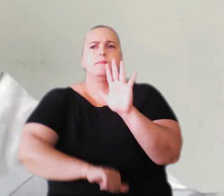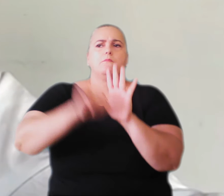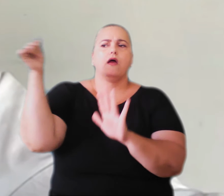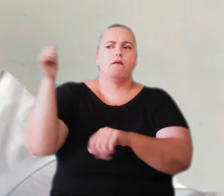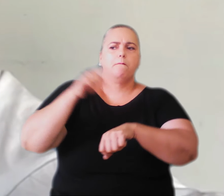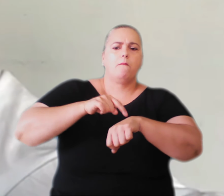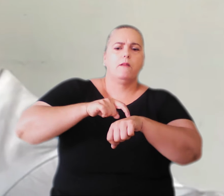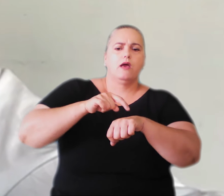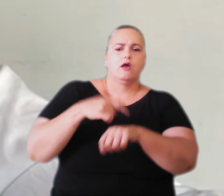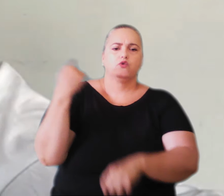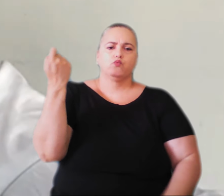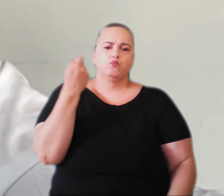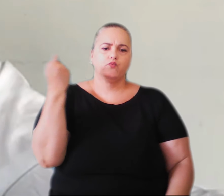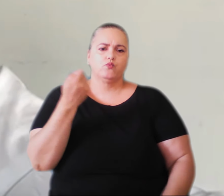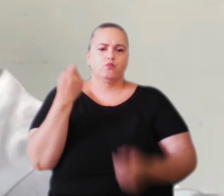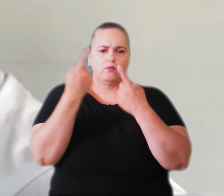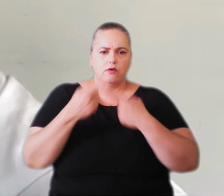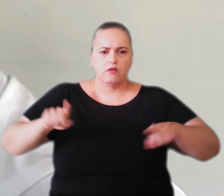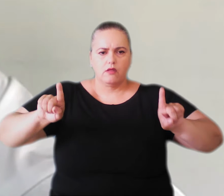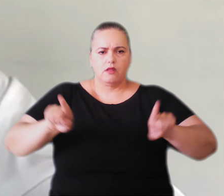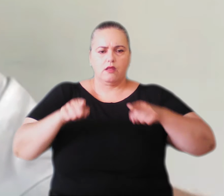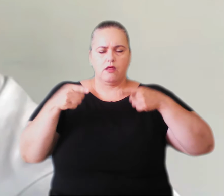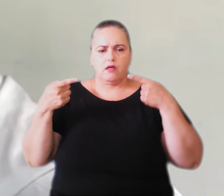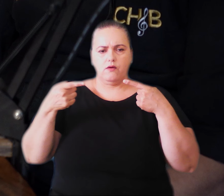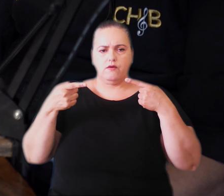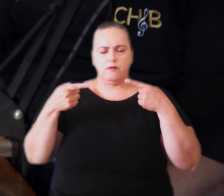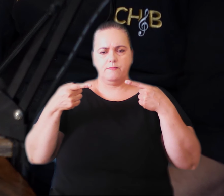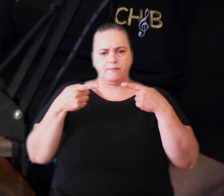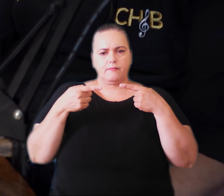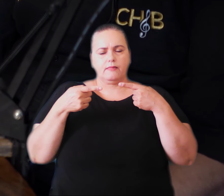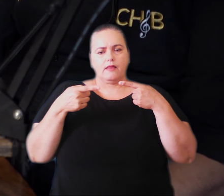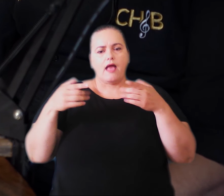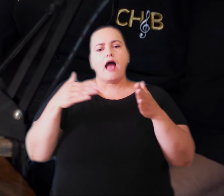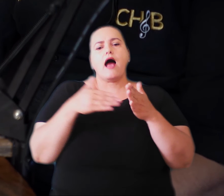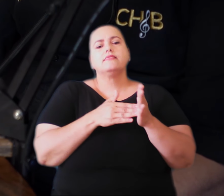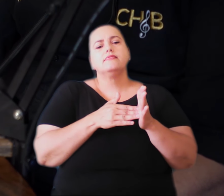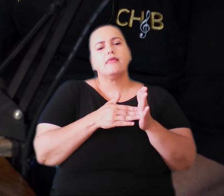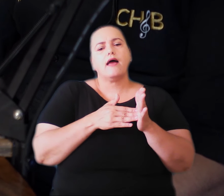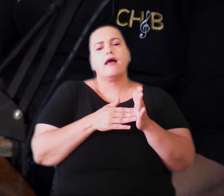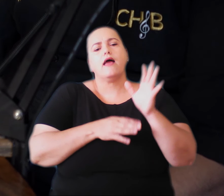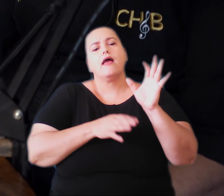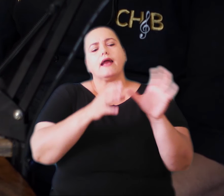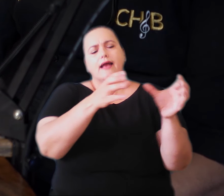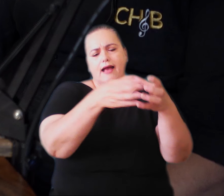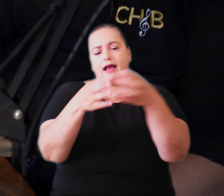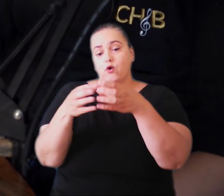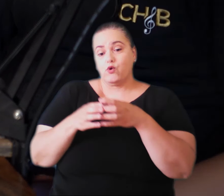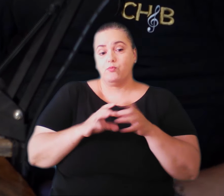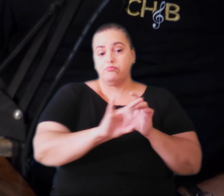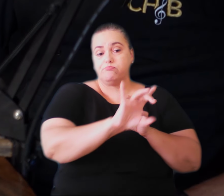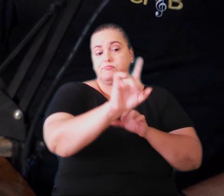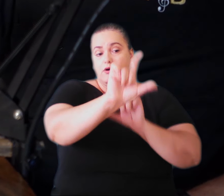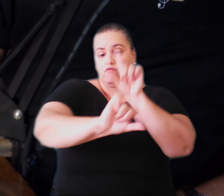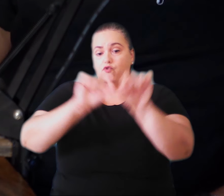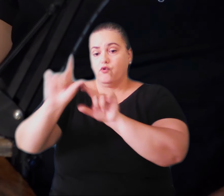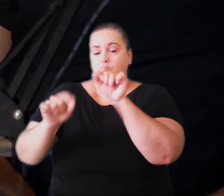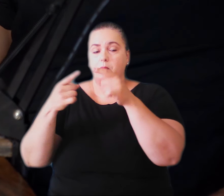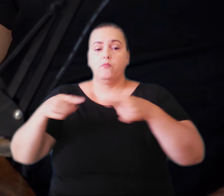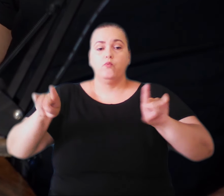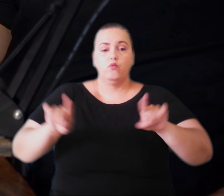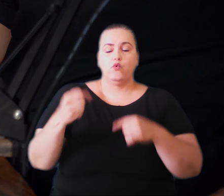gaúcha. Vocês conseguiram algo inédito na música gaúcha. Até o repertório, por exemplo, de cada grupo, a gente pegou lá